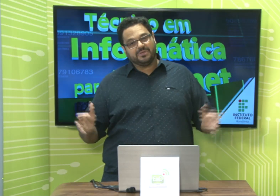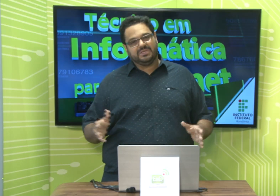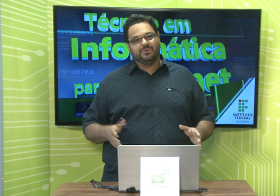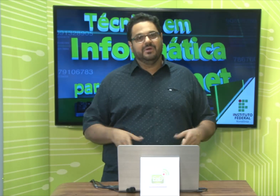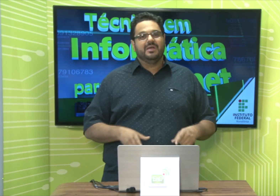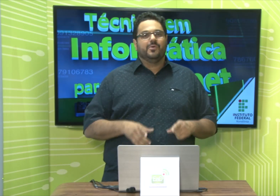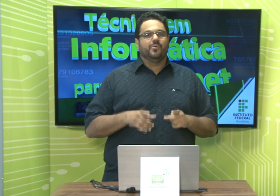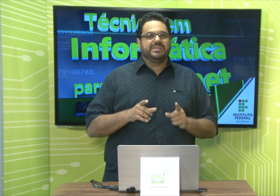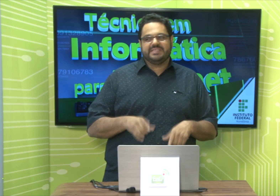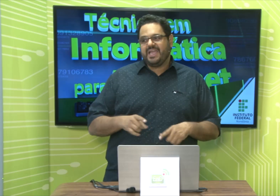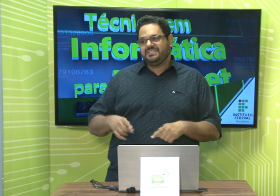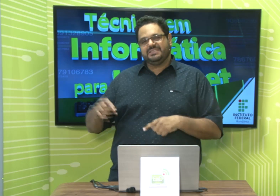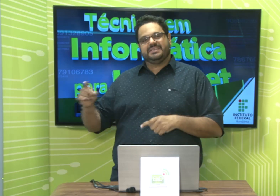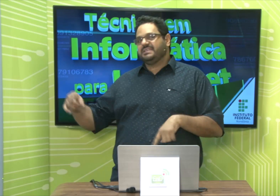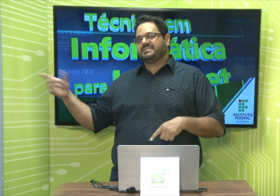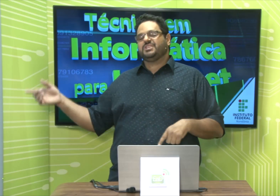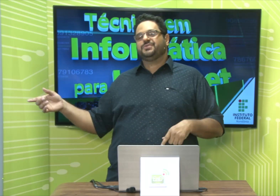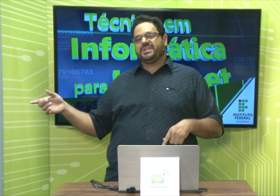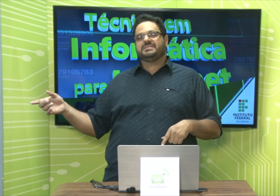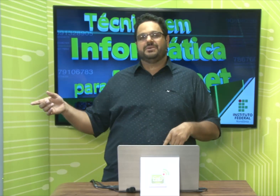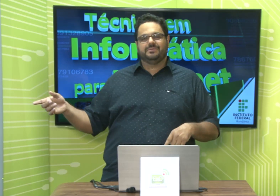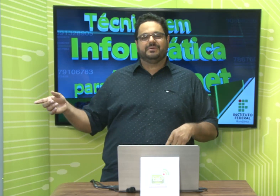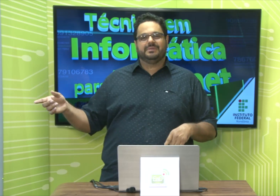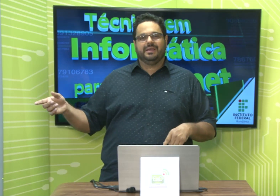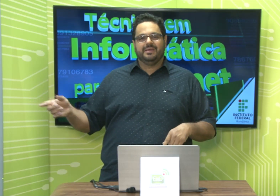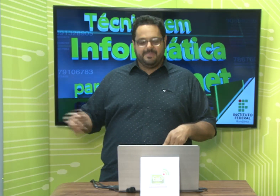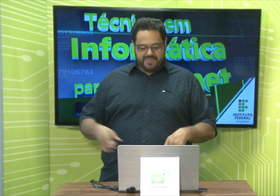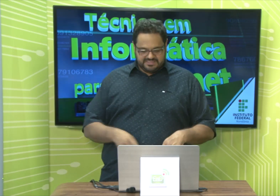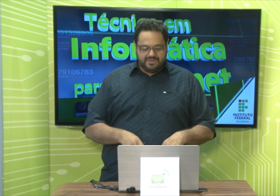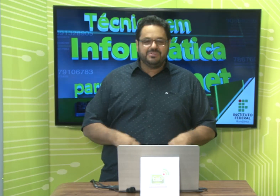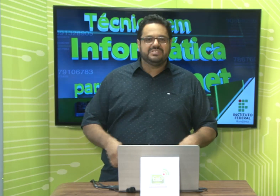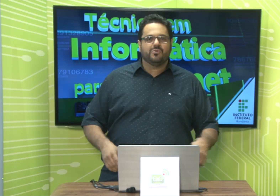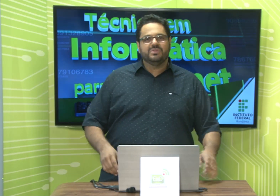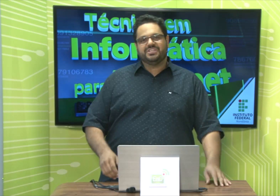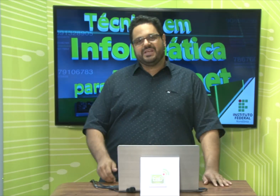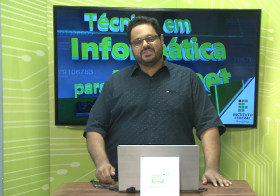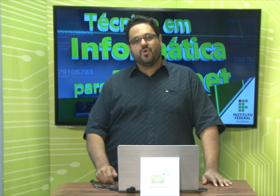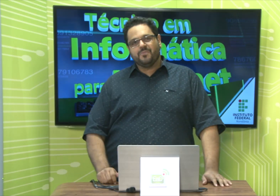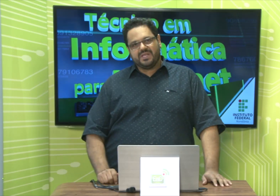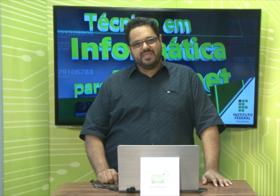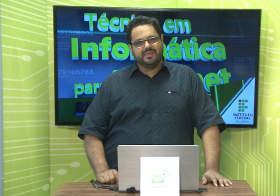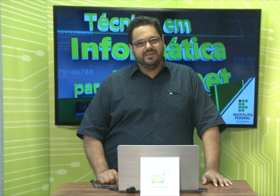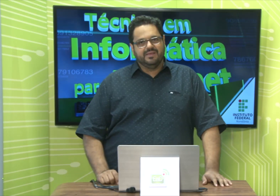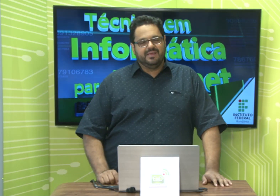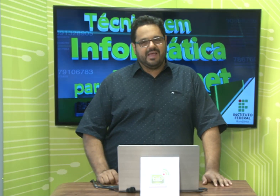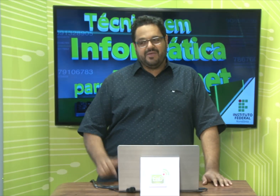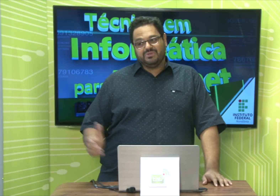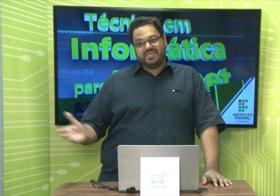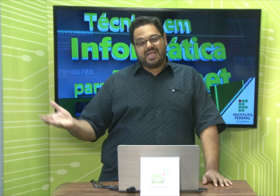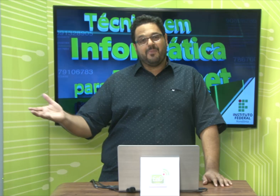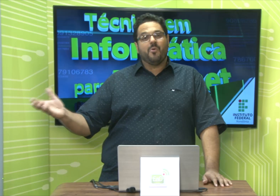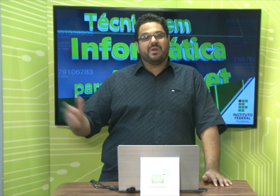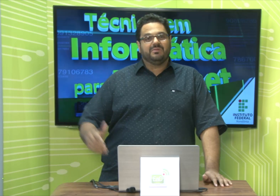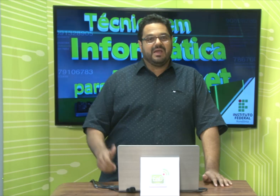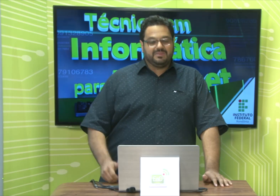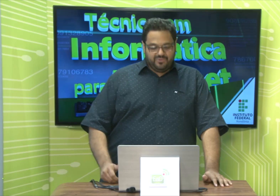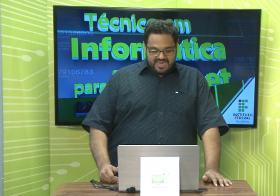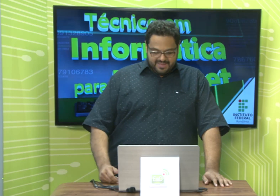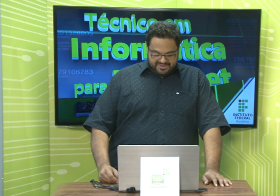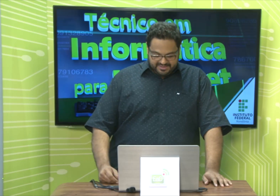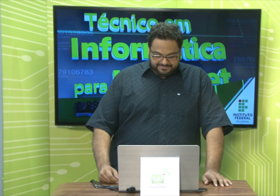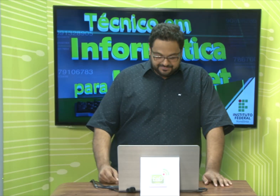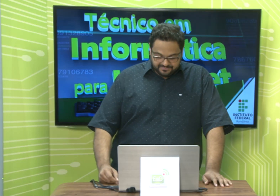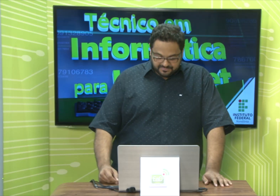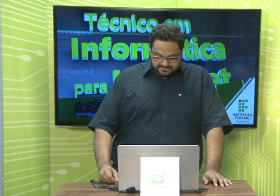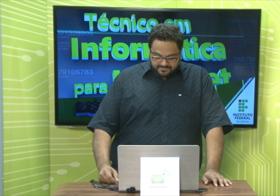melhor processador. O i7 de 6ª, 7ª geração, né? Mas não de segunda geração como está aqui. Aí você acaba comprando o gato por